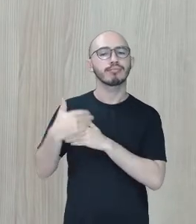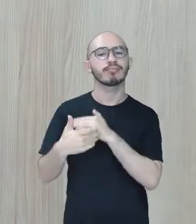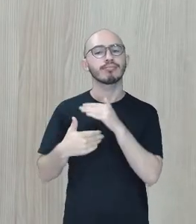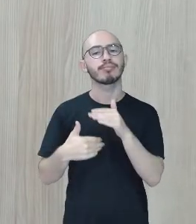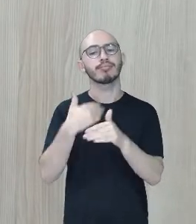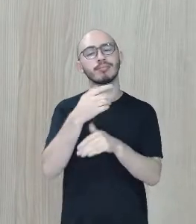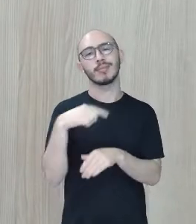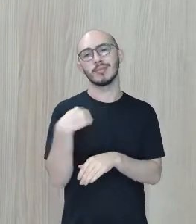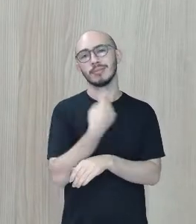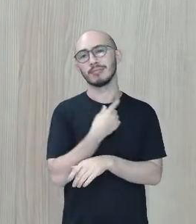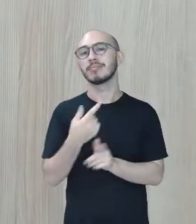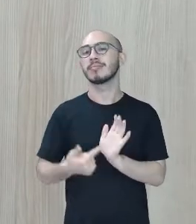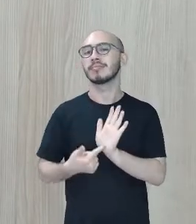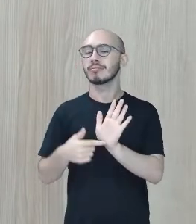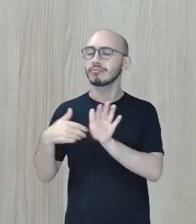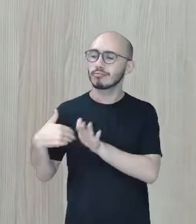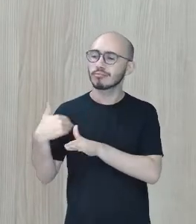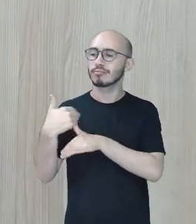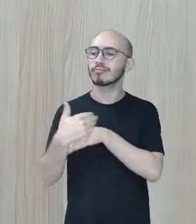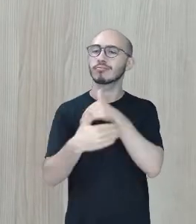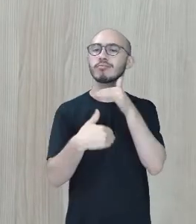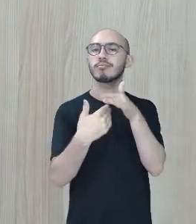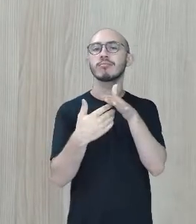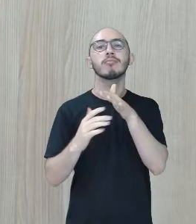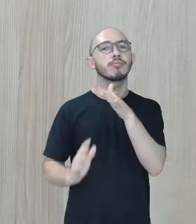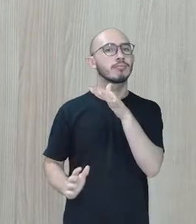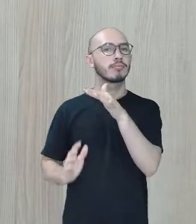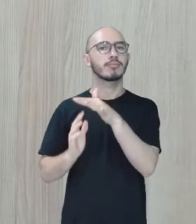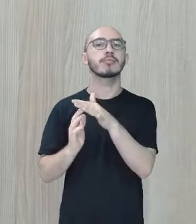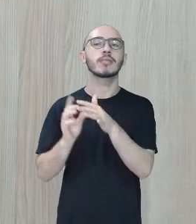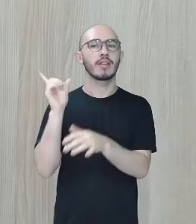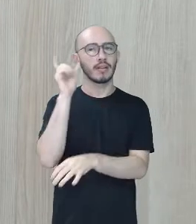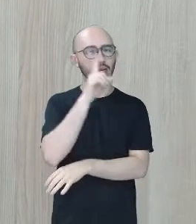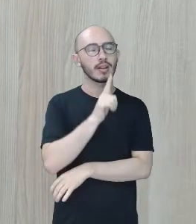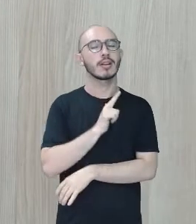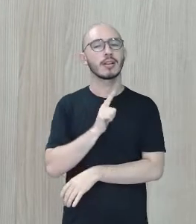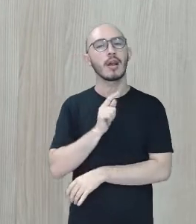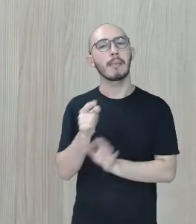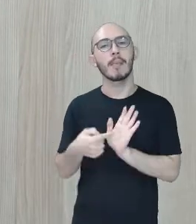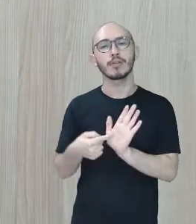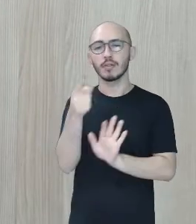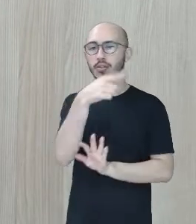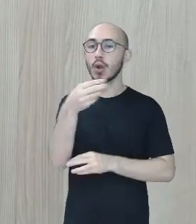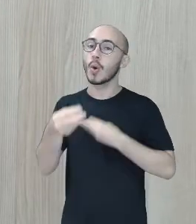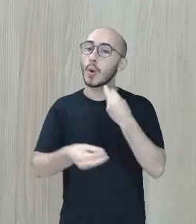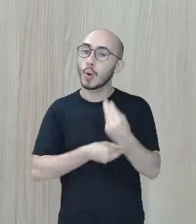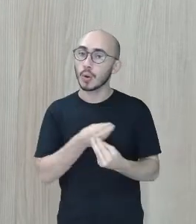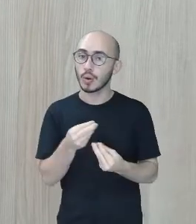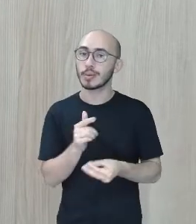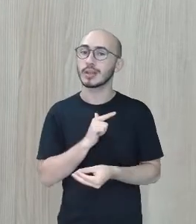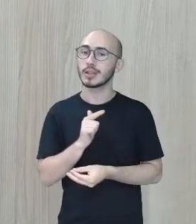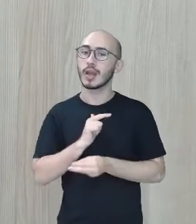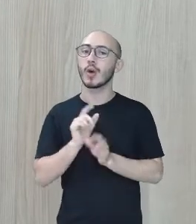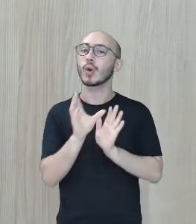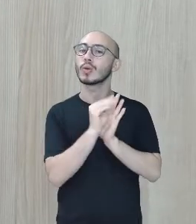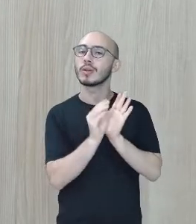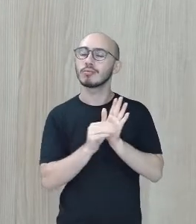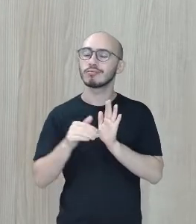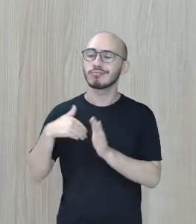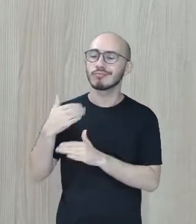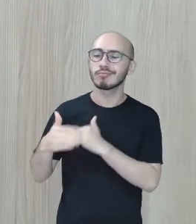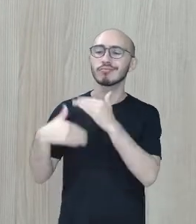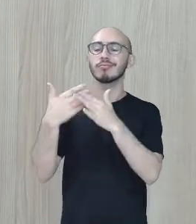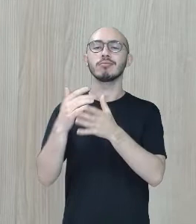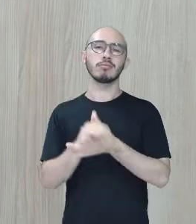Como a gente costuma dizer aqui, a gente foi aumentando o nível de dificuldade, mostrando para você como que aquele conteúdo estava evoluindo, tá